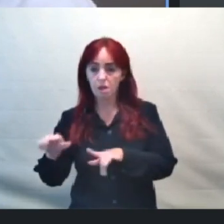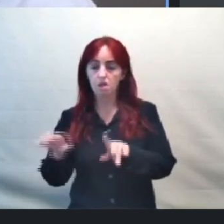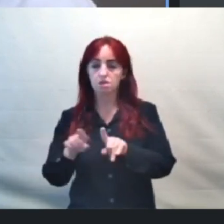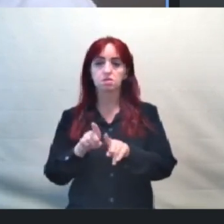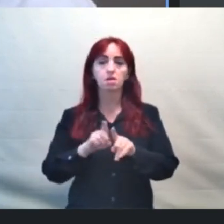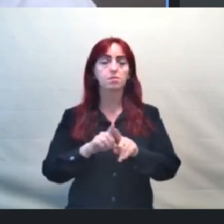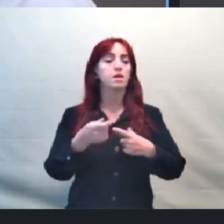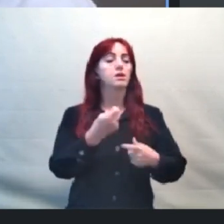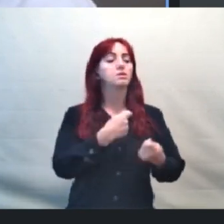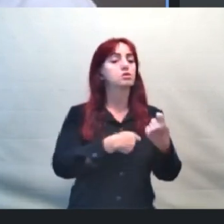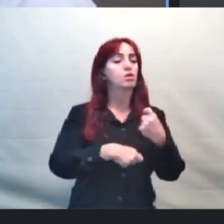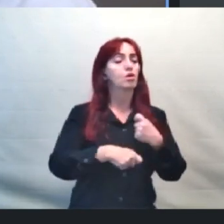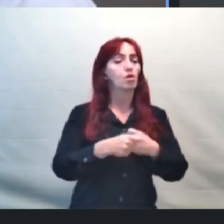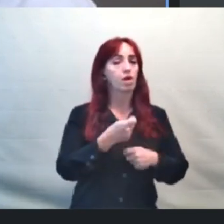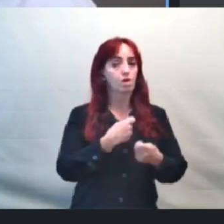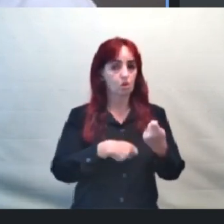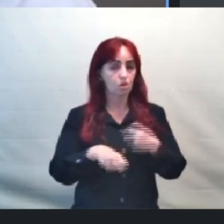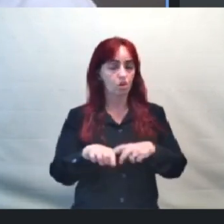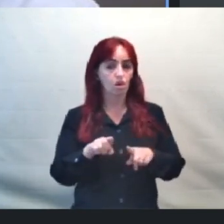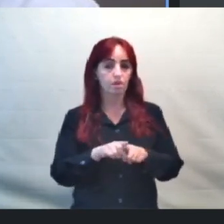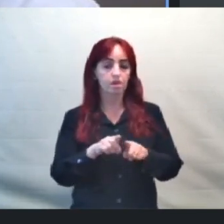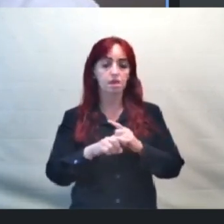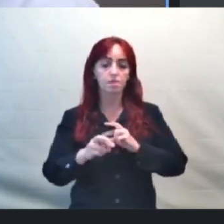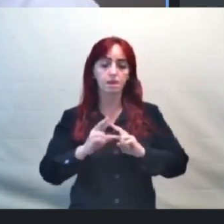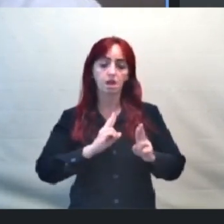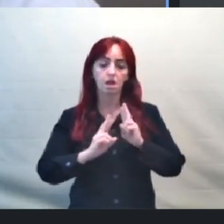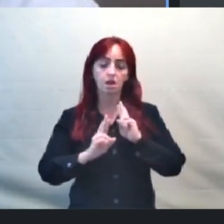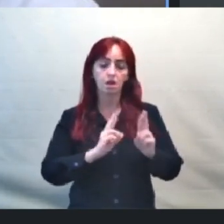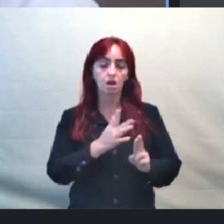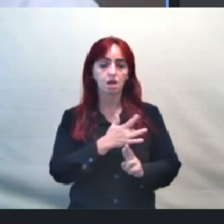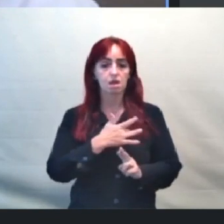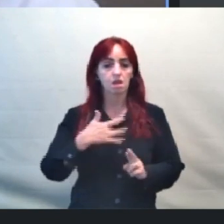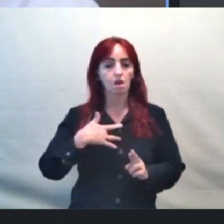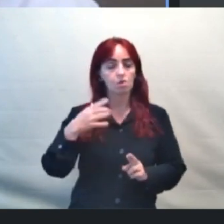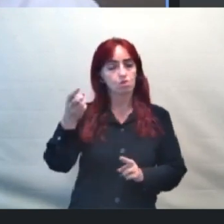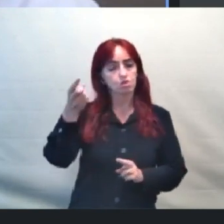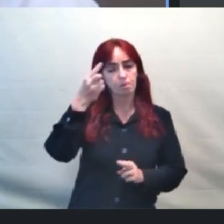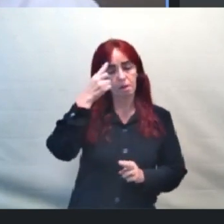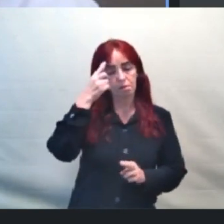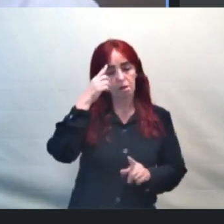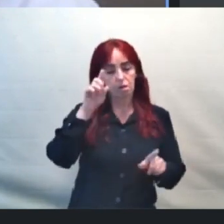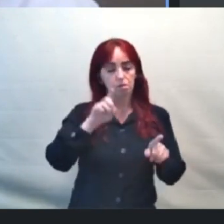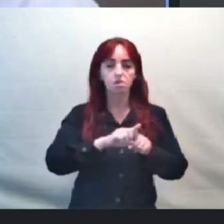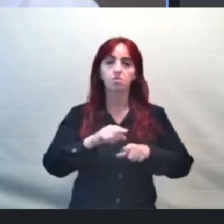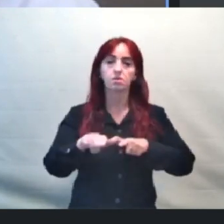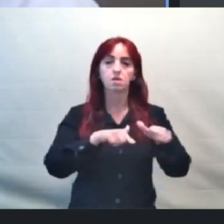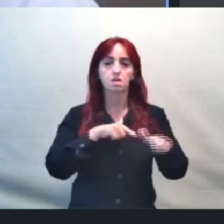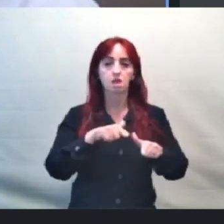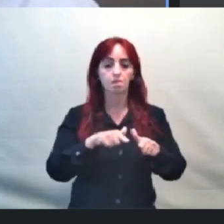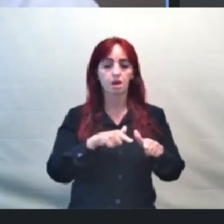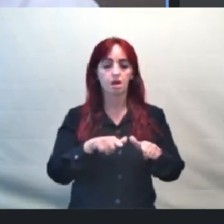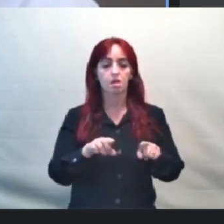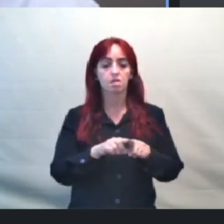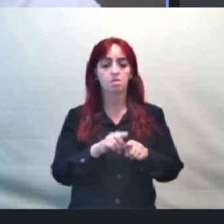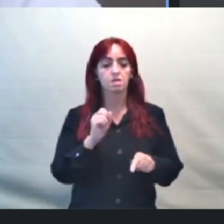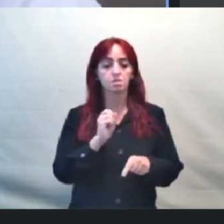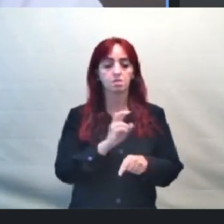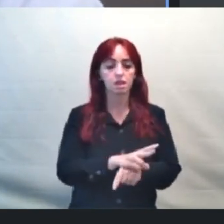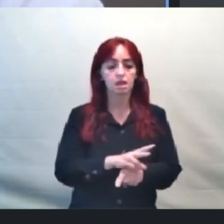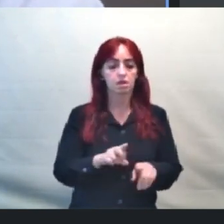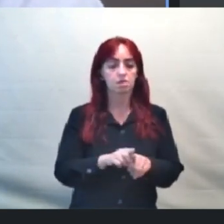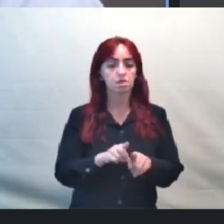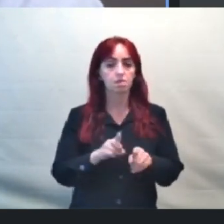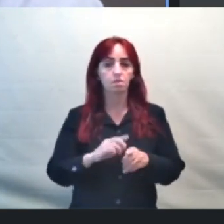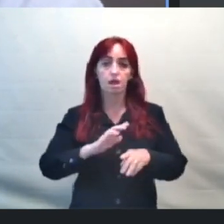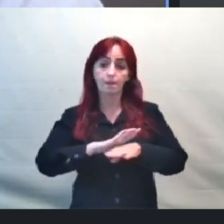relacional, de questões relacionadas, né, à saúde mental, de questões relacionadas ao trabalho e emprego, de questões relacionadas a